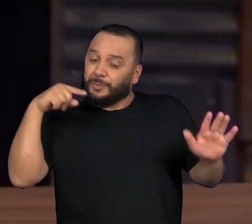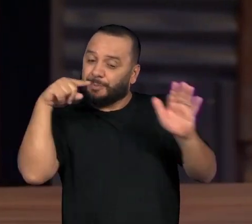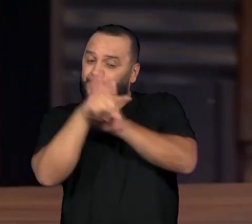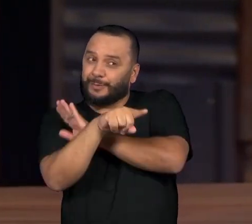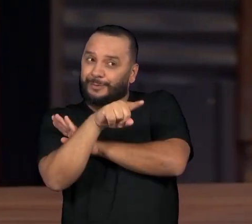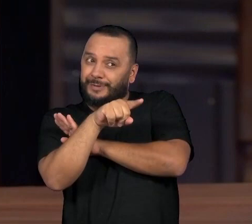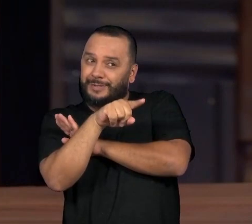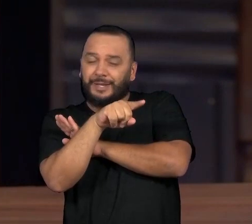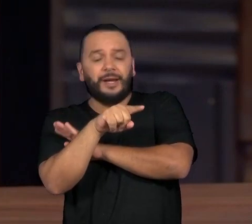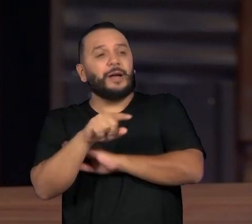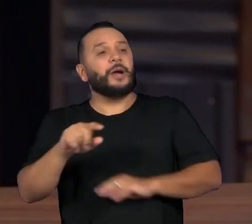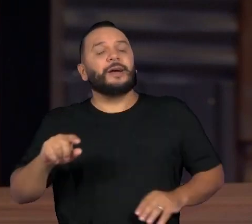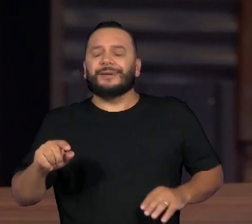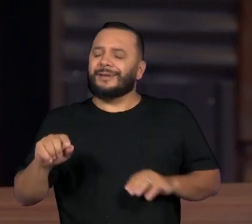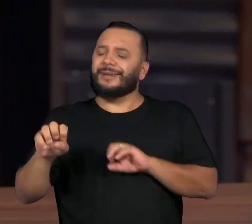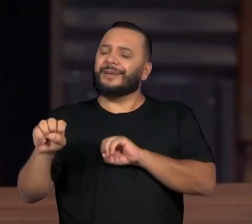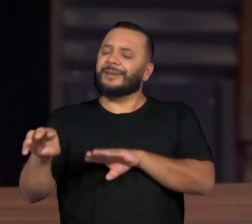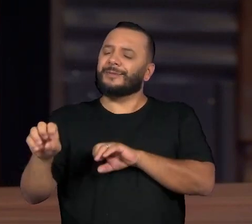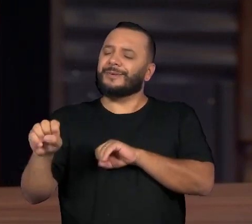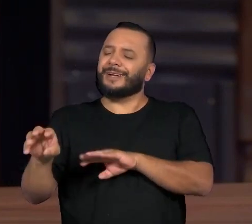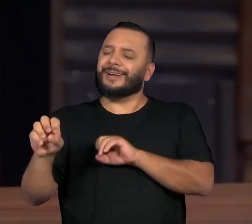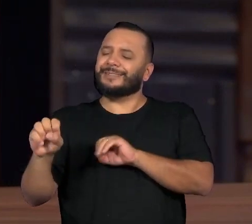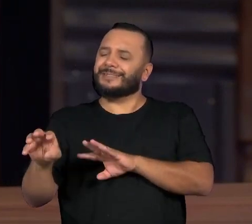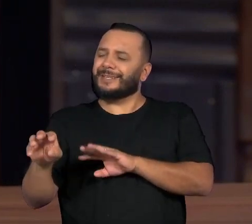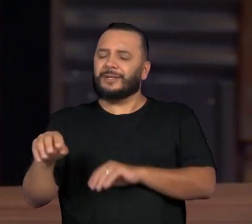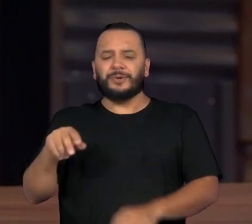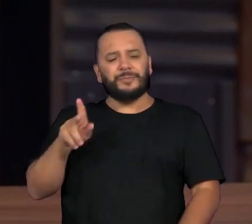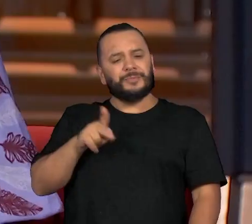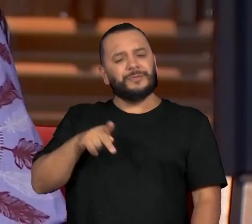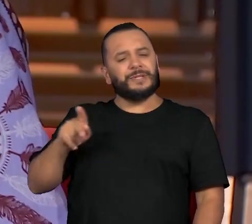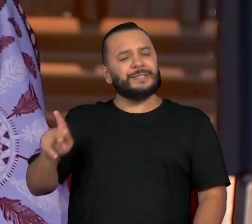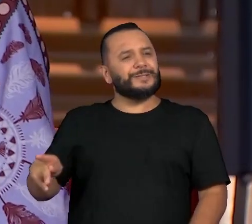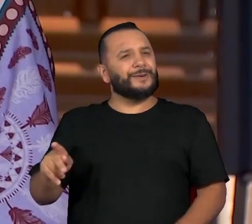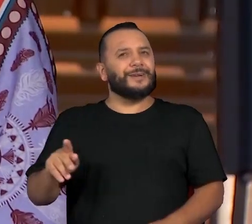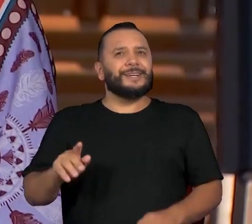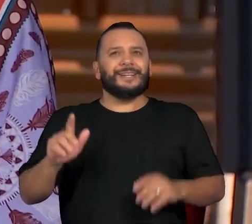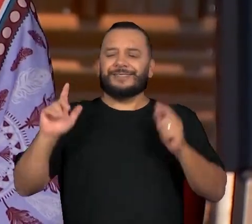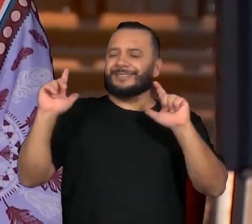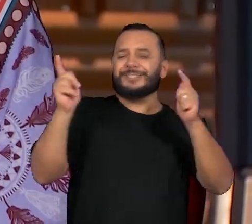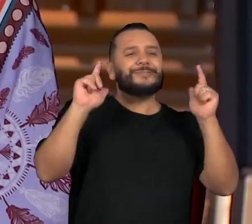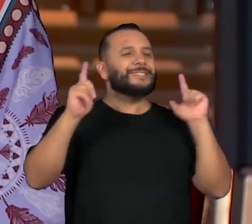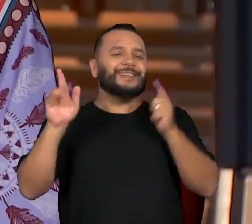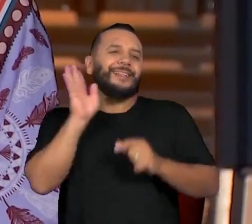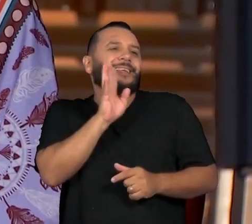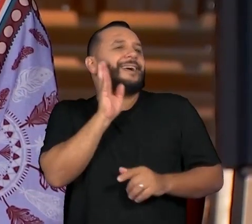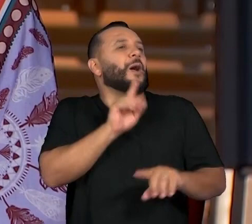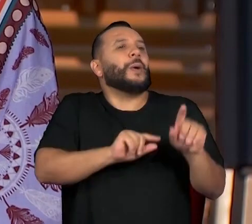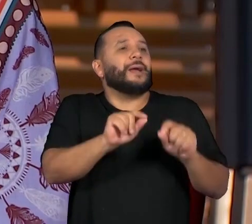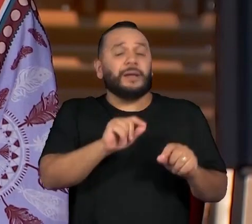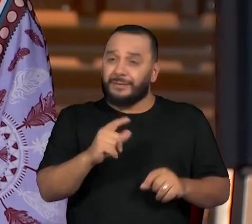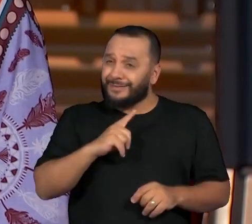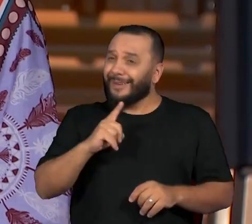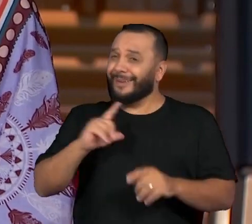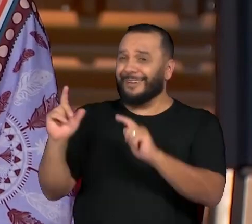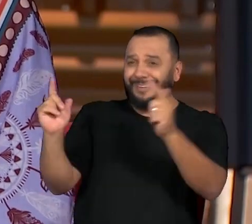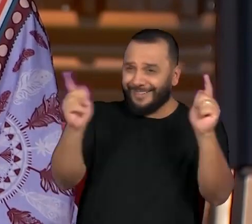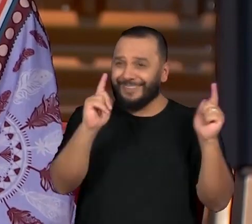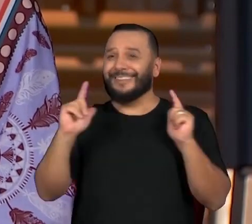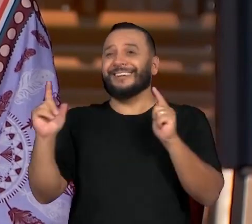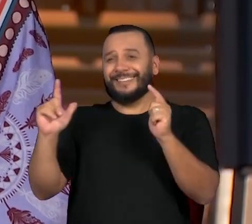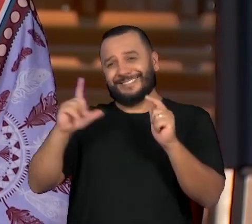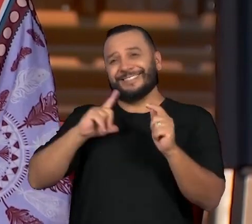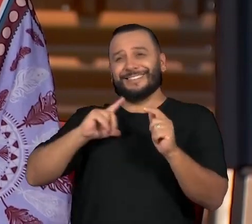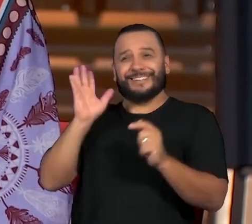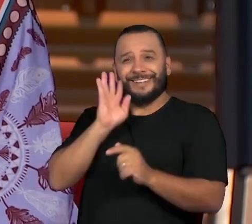que, que é divertido ser professor? Nossa, tem tanta coisa de diversão. Eu falei uma,